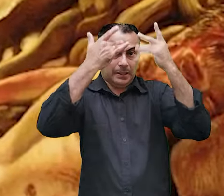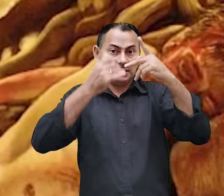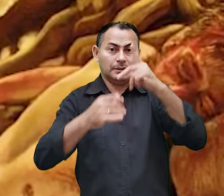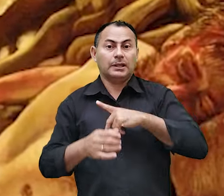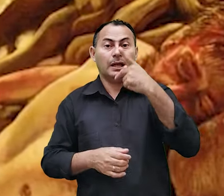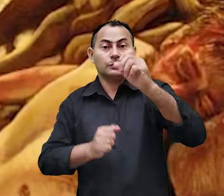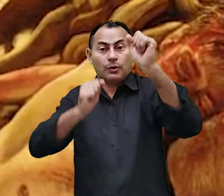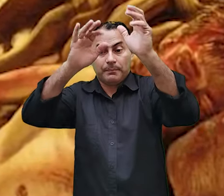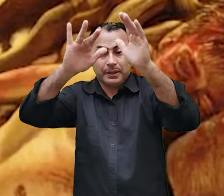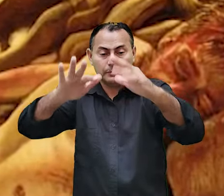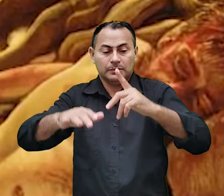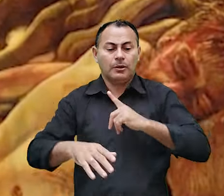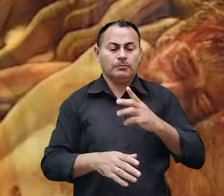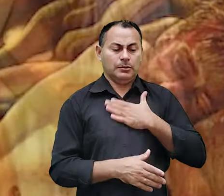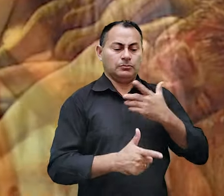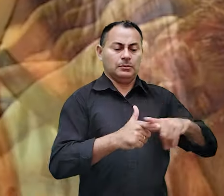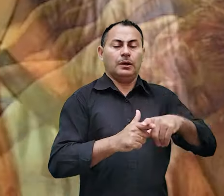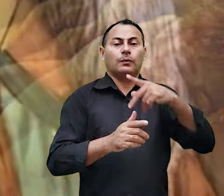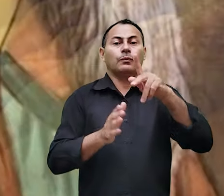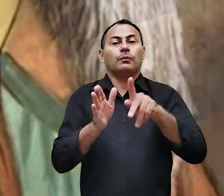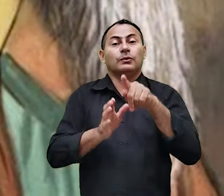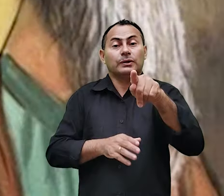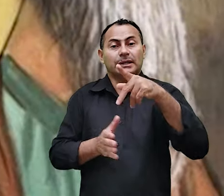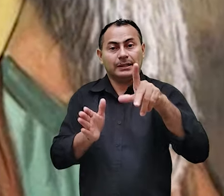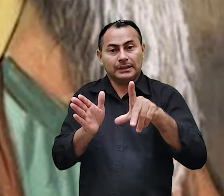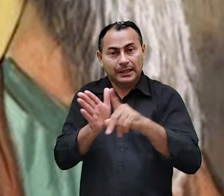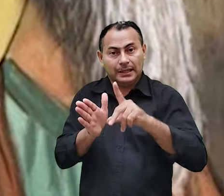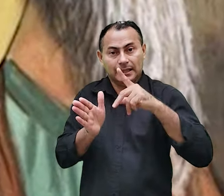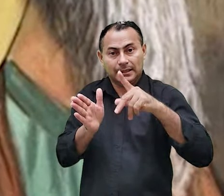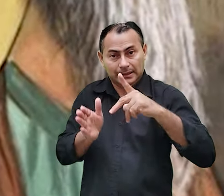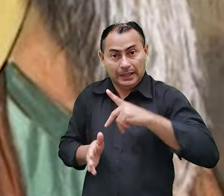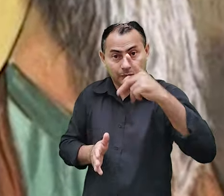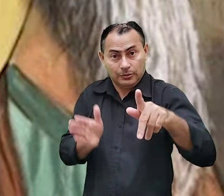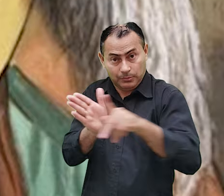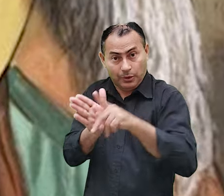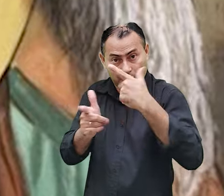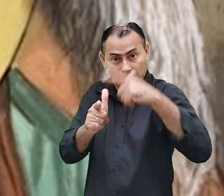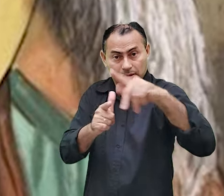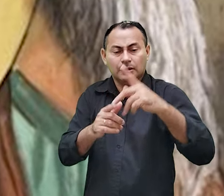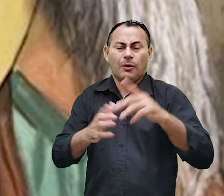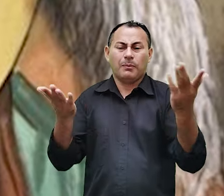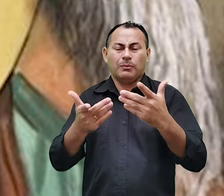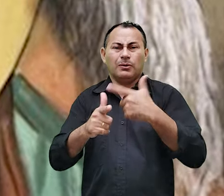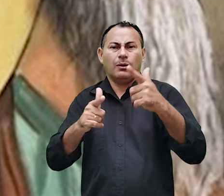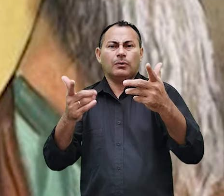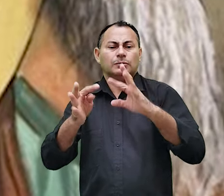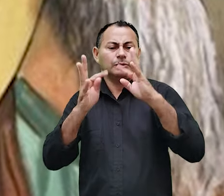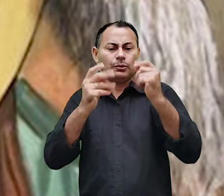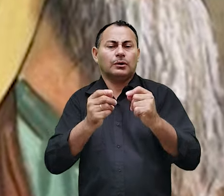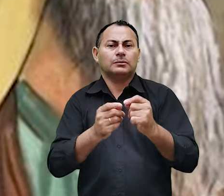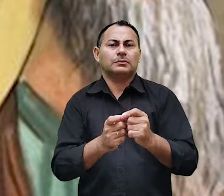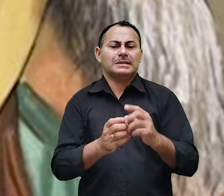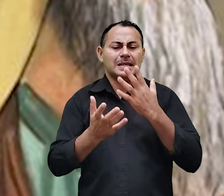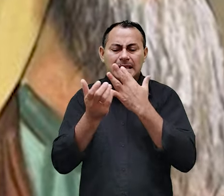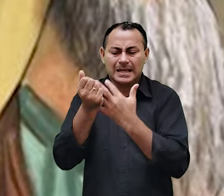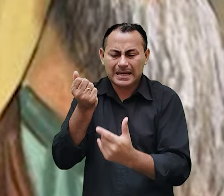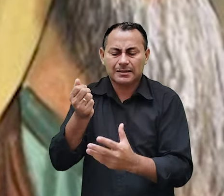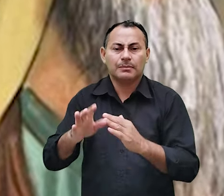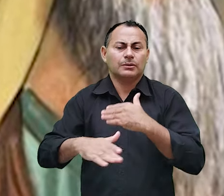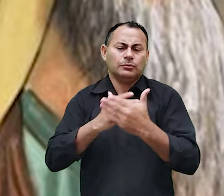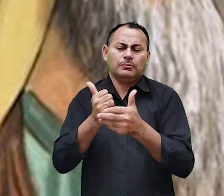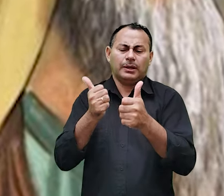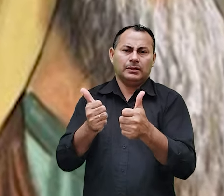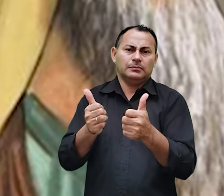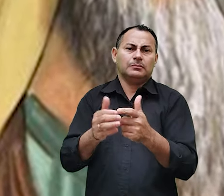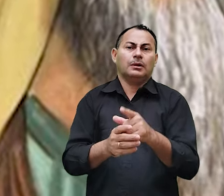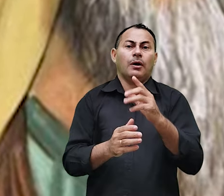minhas bênçãos e você tem as suas. Eu tenho os meus problemas e você tem os seus. Você hoje está com um problemão, com todo esse